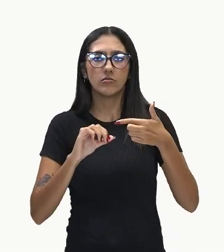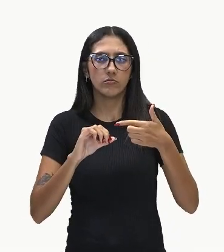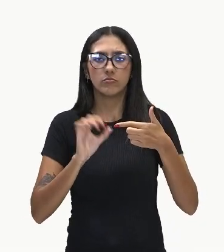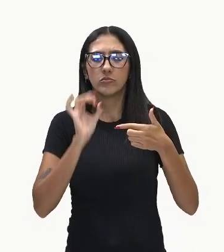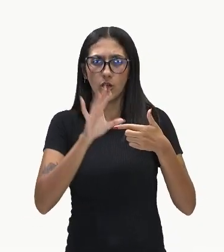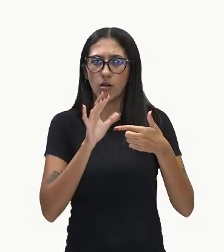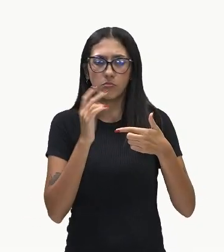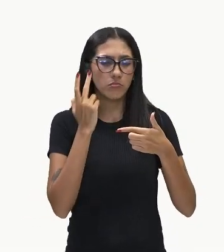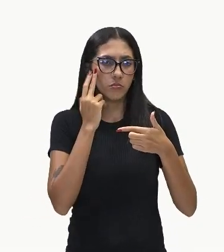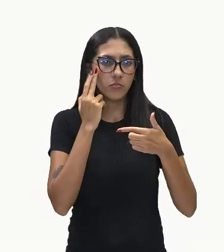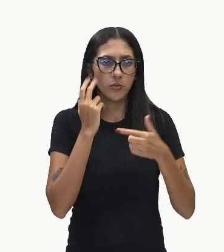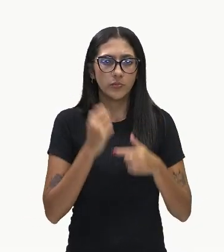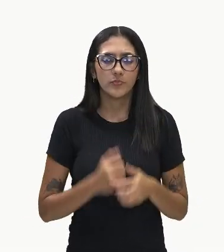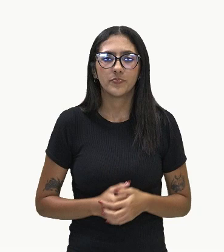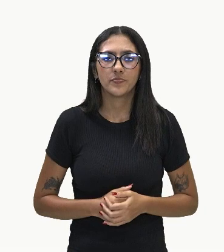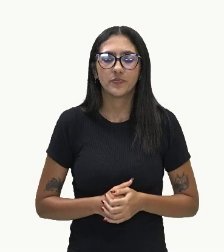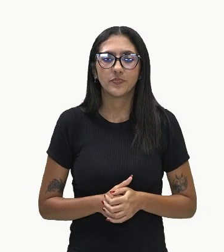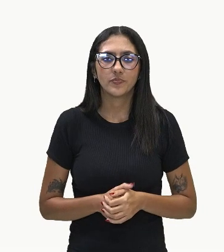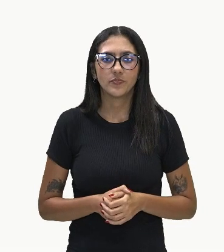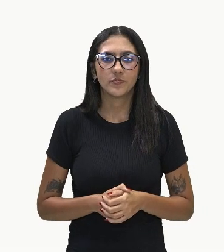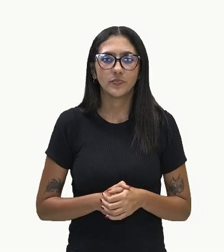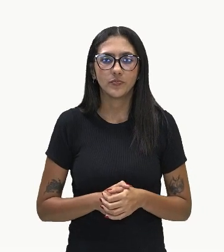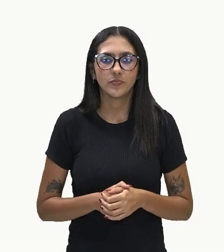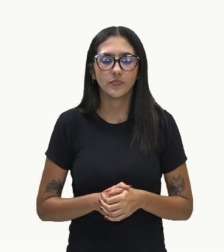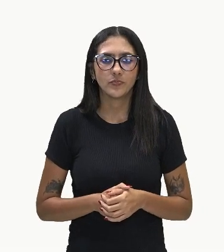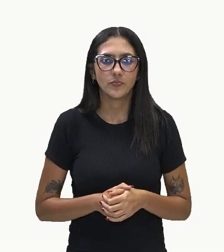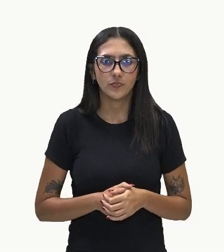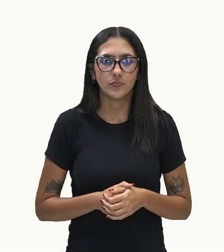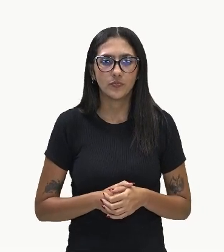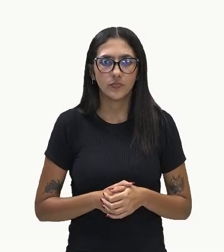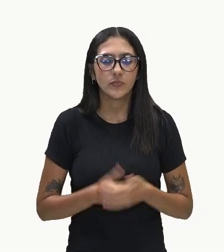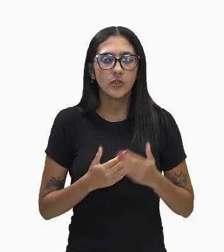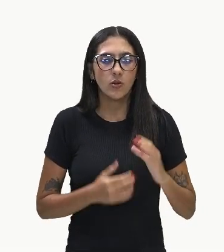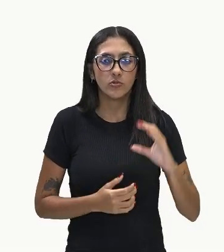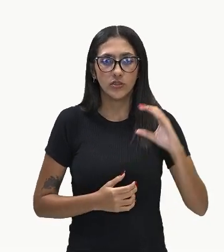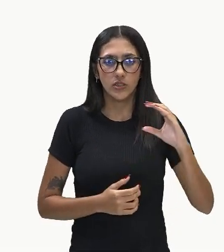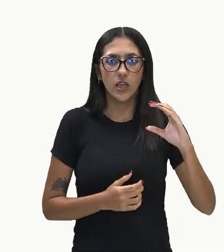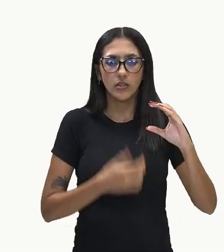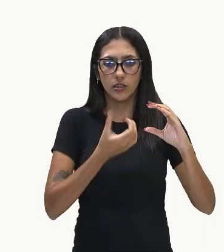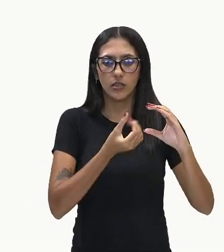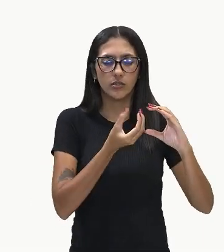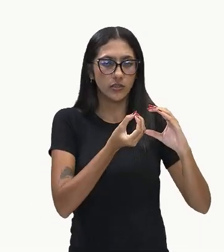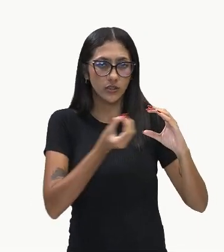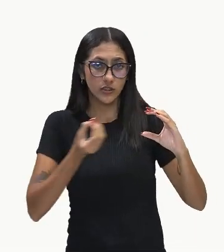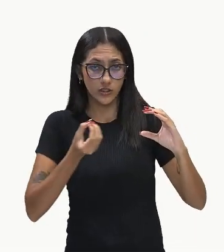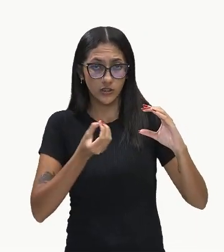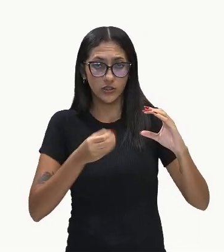100. Então, ó, meu capital, que é de R$600,